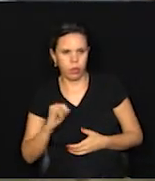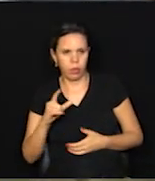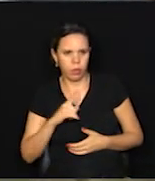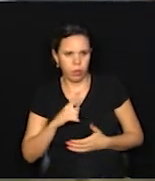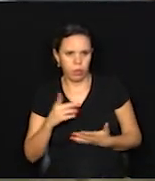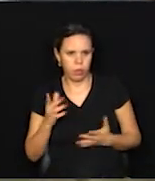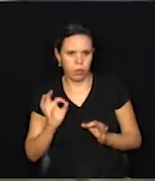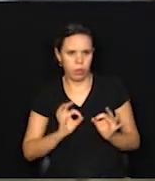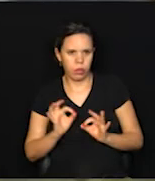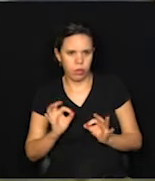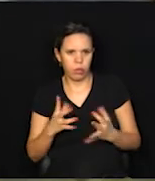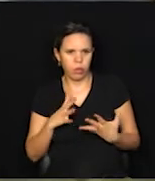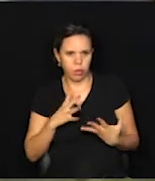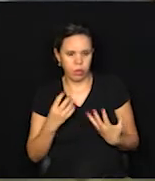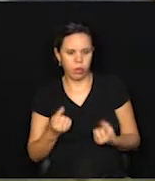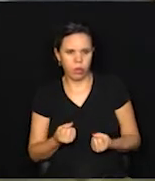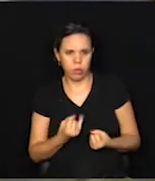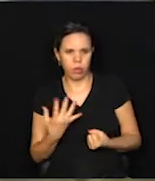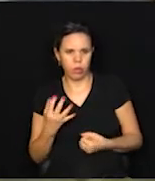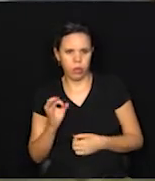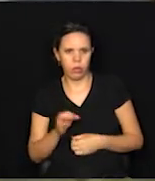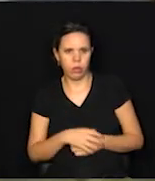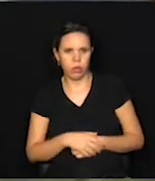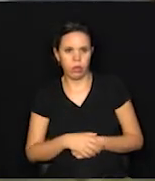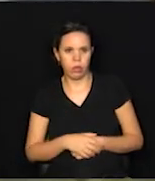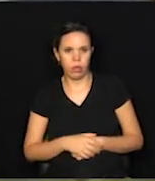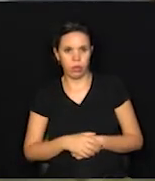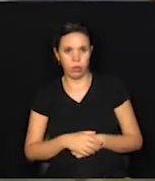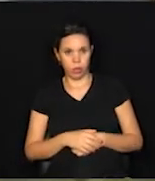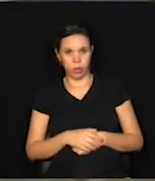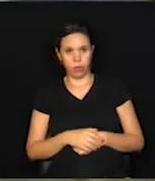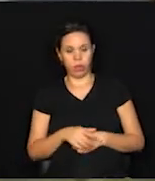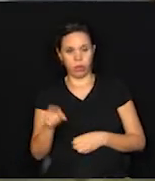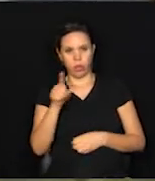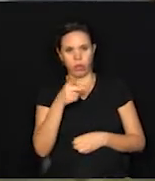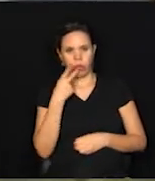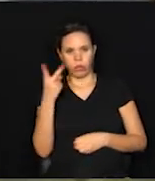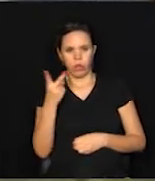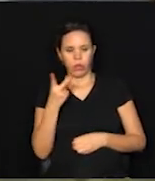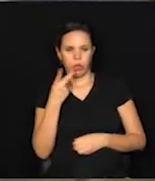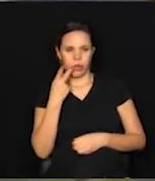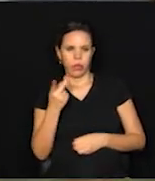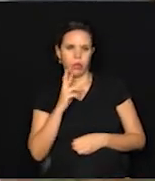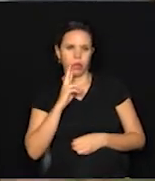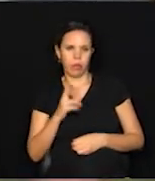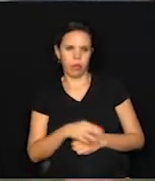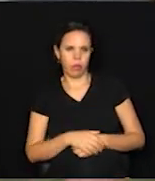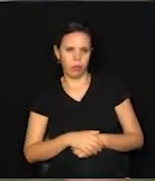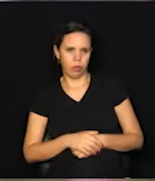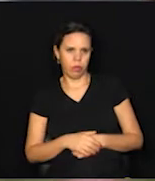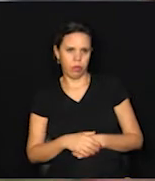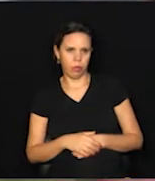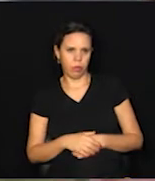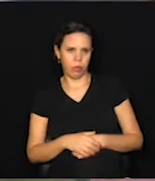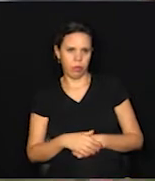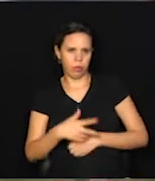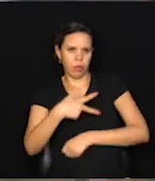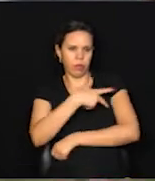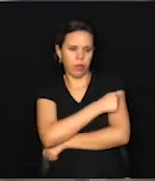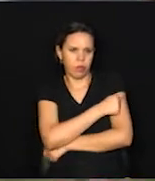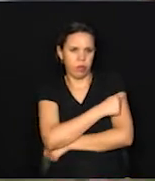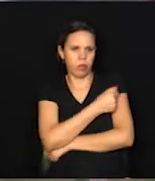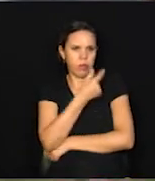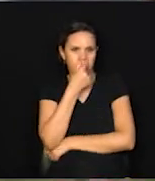isso está regularizado, tá certo? E também que vocês comentassem, por gentileza, sobre a vacinação da